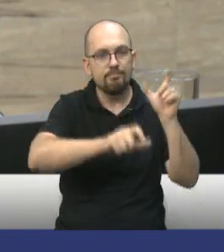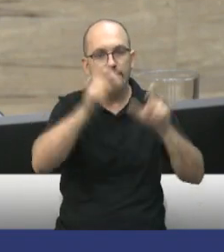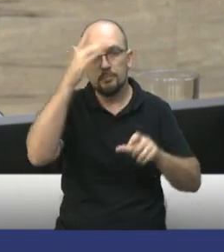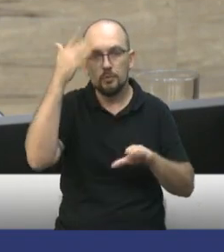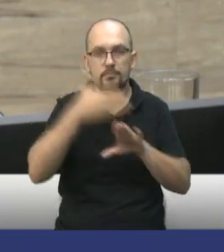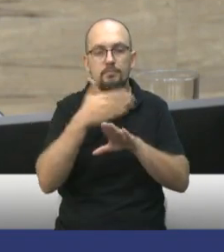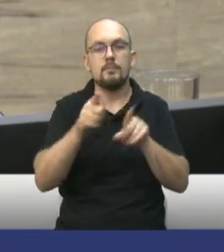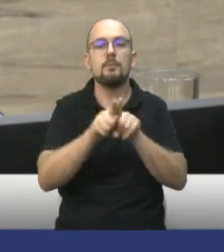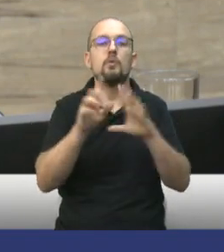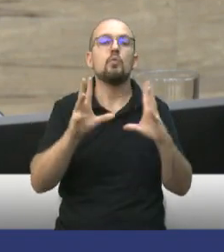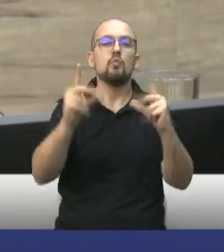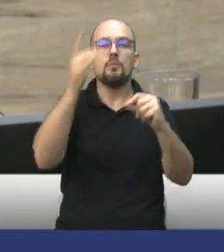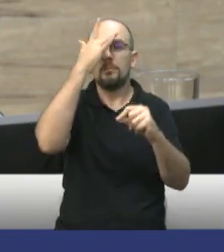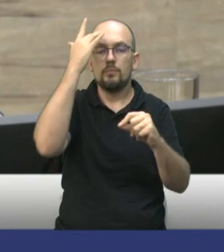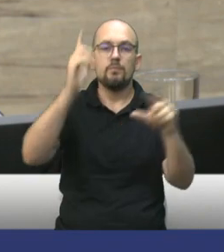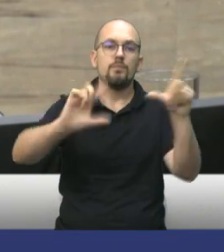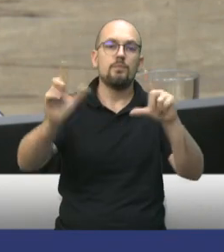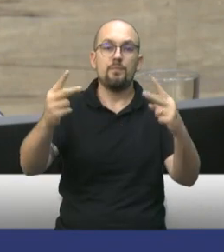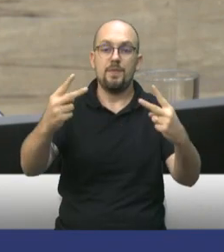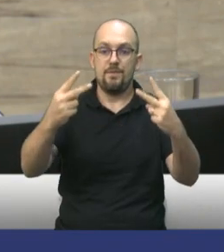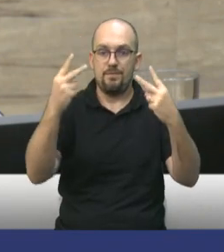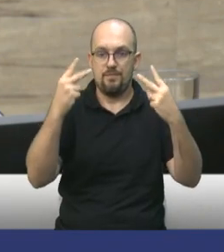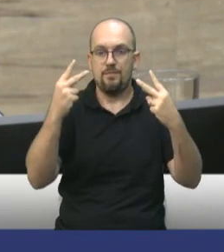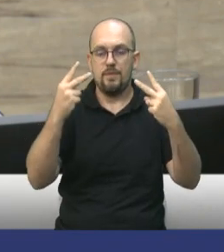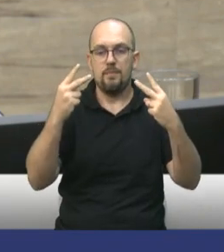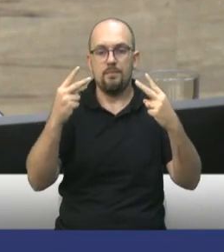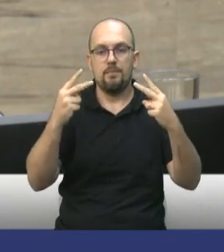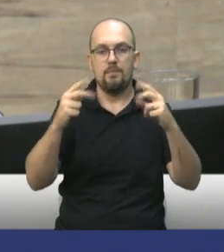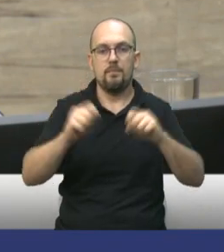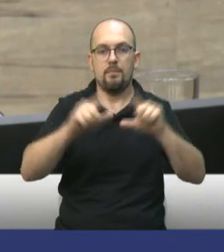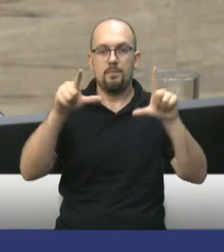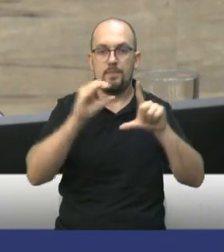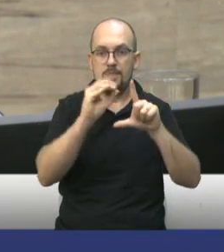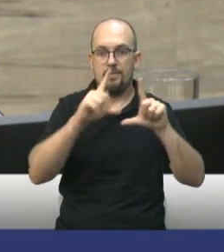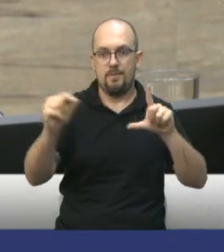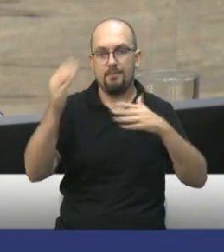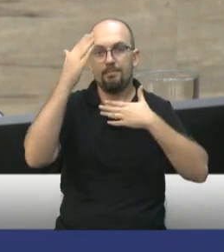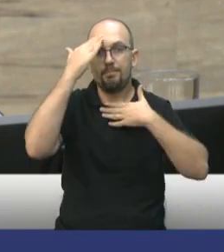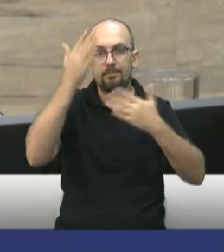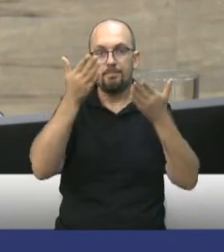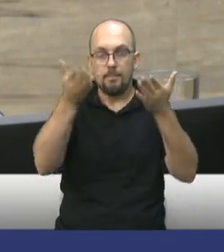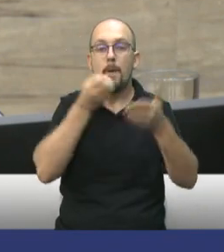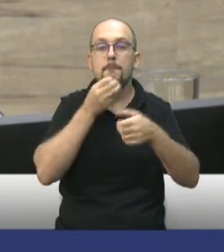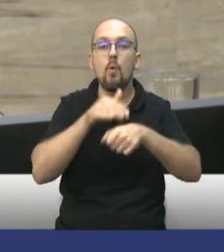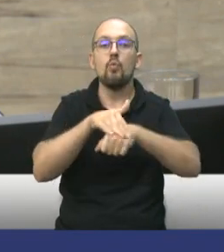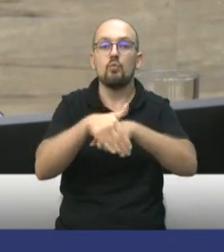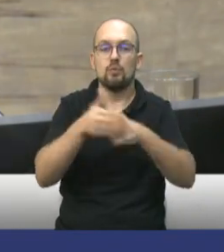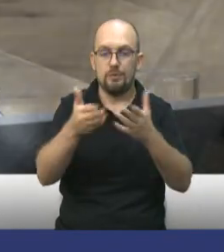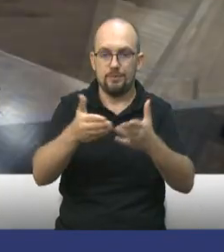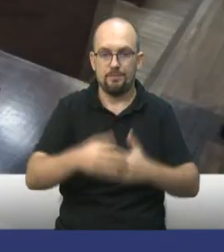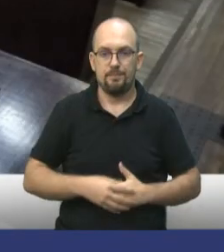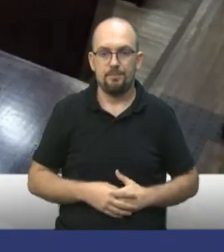a todos vocês que estão aí nos assistindo pelo programa da TV Câmara. Muito obrigado e uma boa noite.